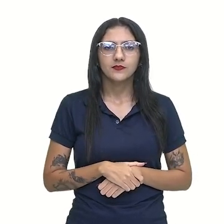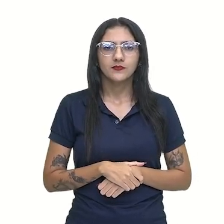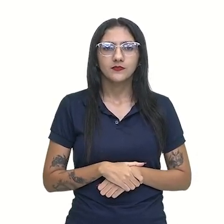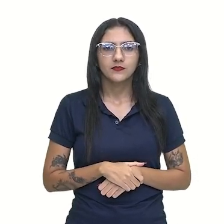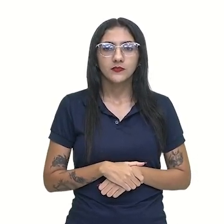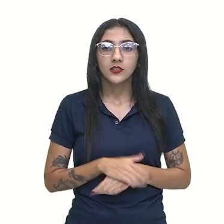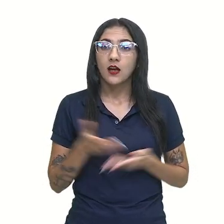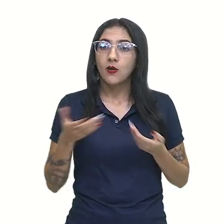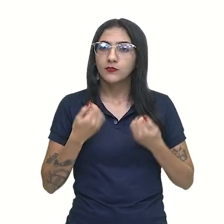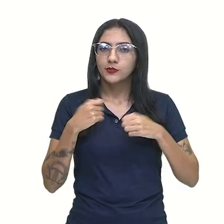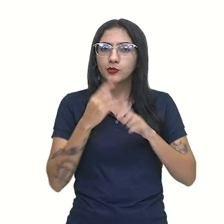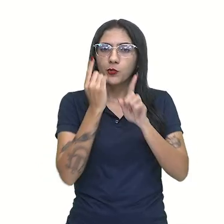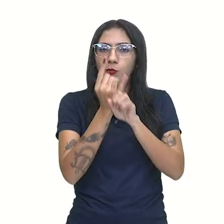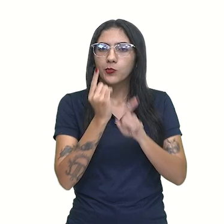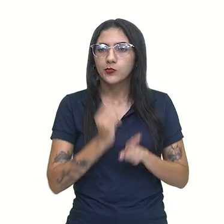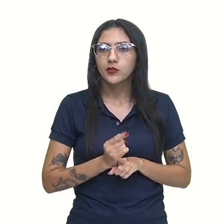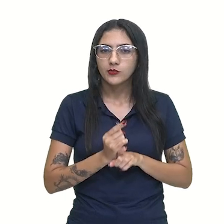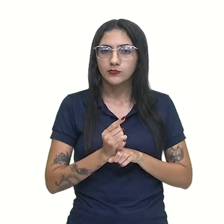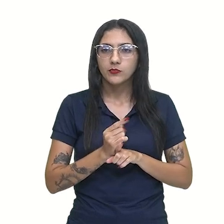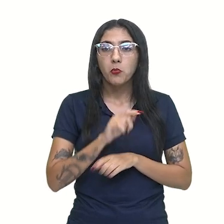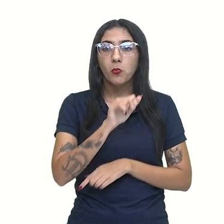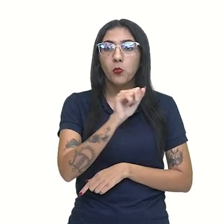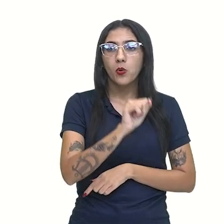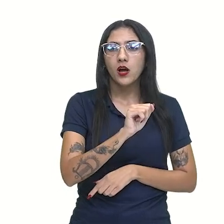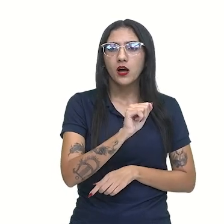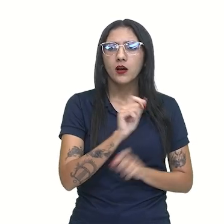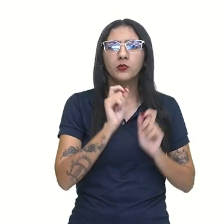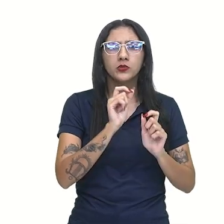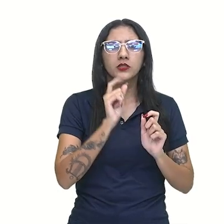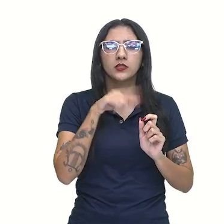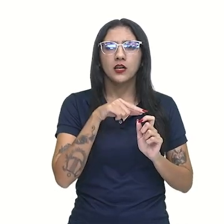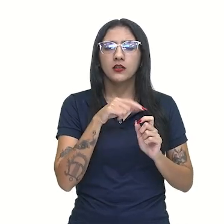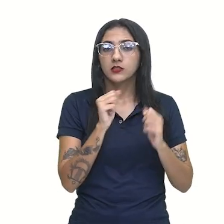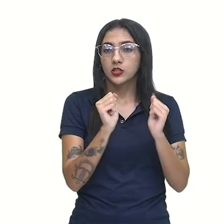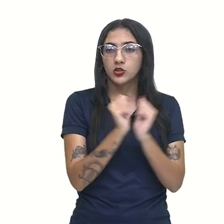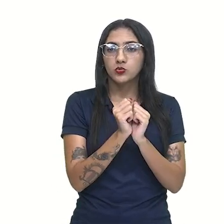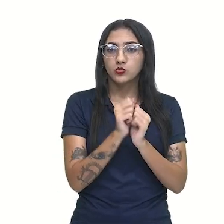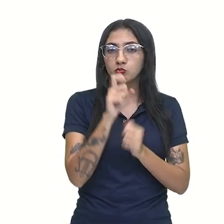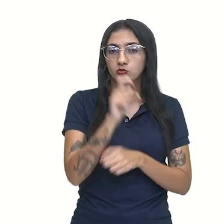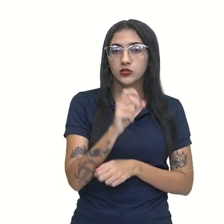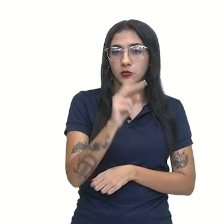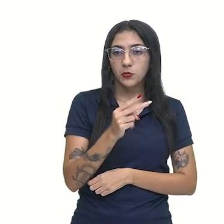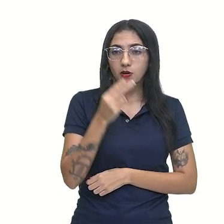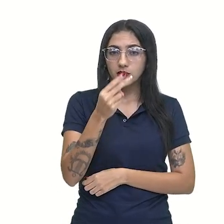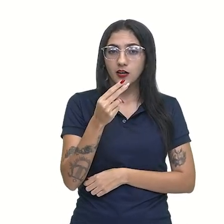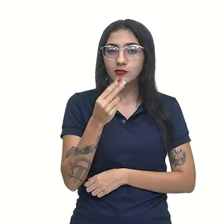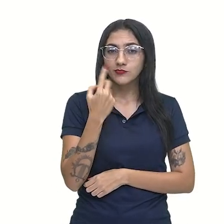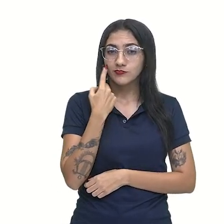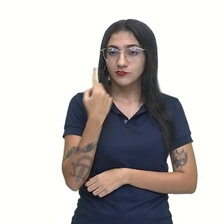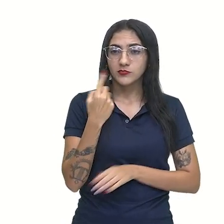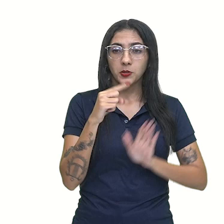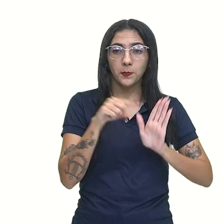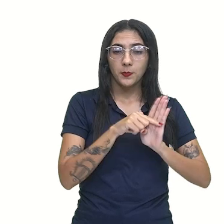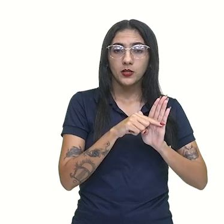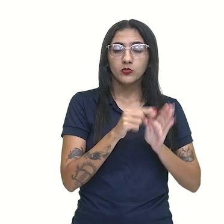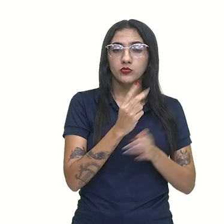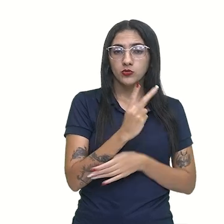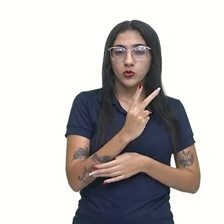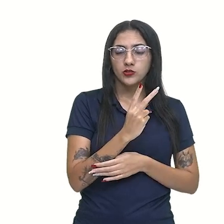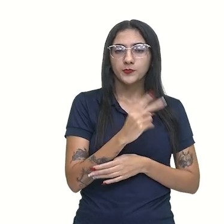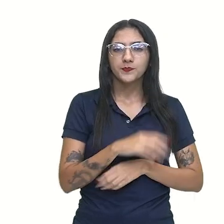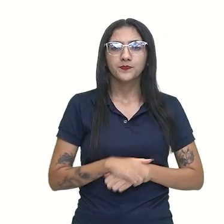o A é quem está acompanhando o x ao quadrado, ele vale menos 2. E o coeficiente B,